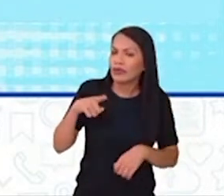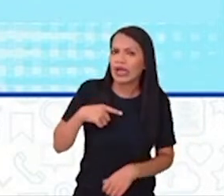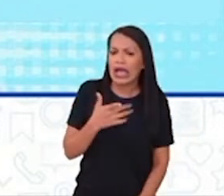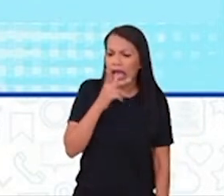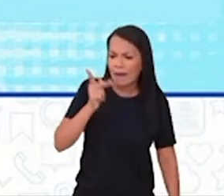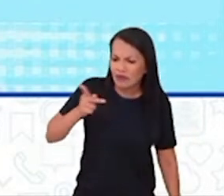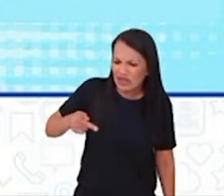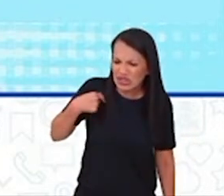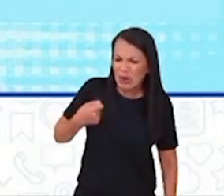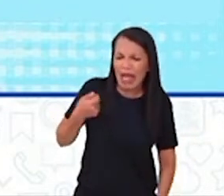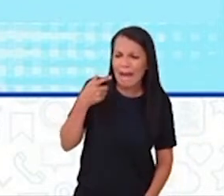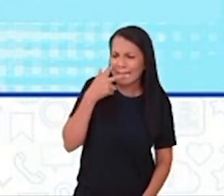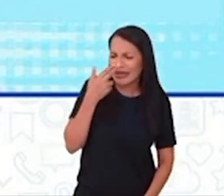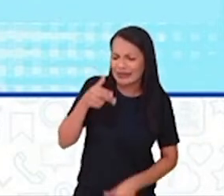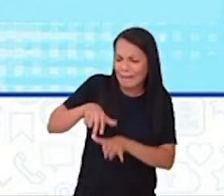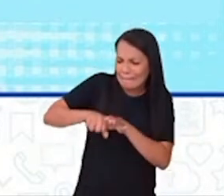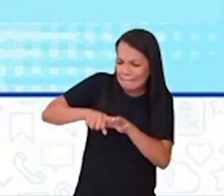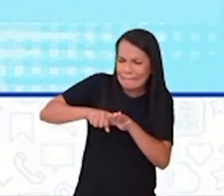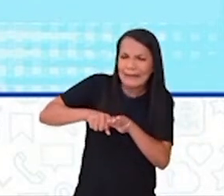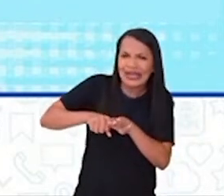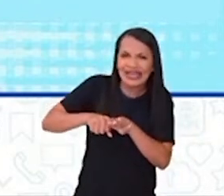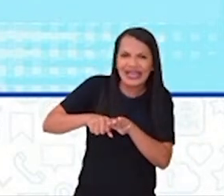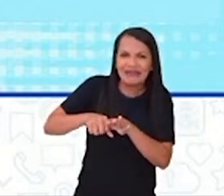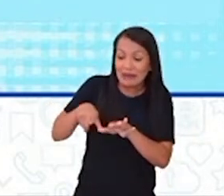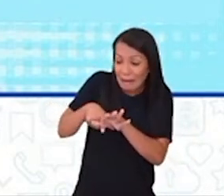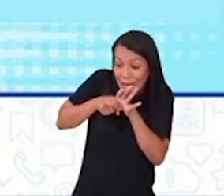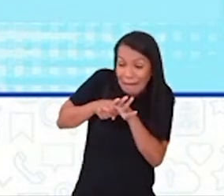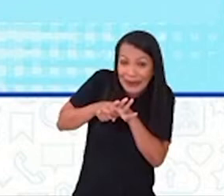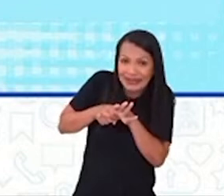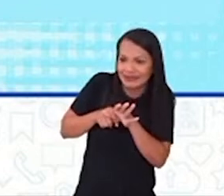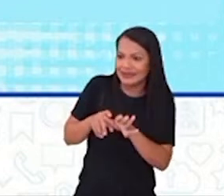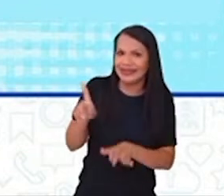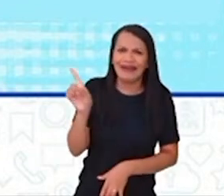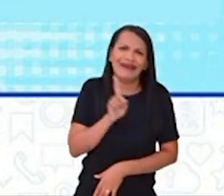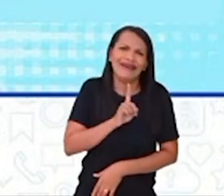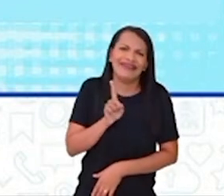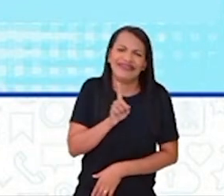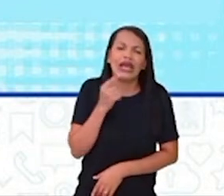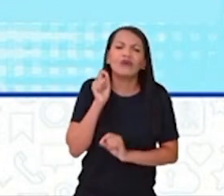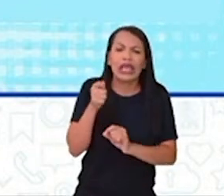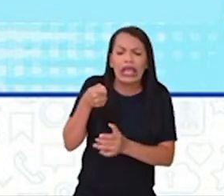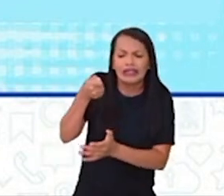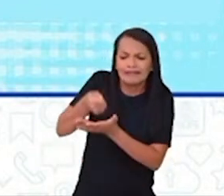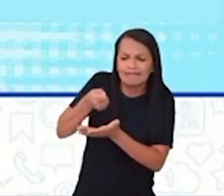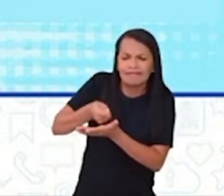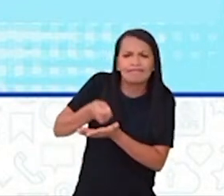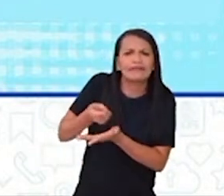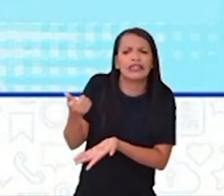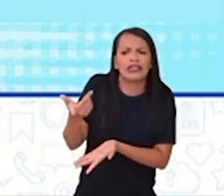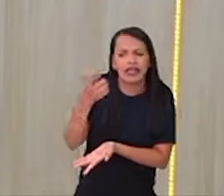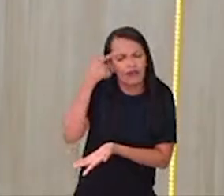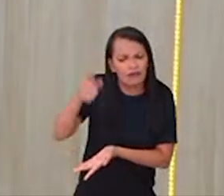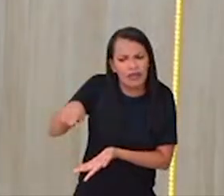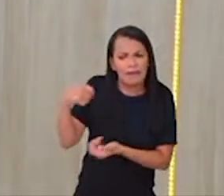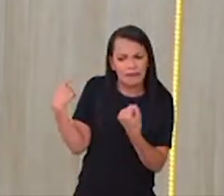da turma que conversa demais. Correta, professora. Quando eu digo ter os pés no chão, eu escolhi usar,